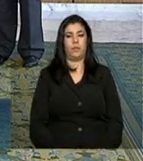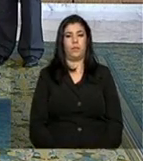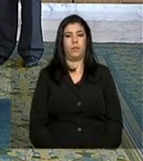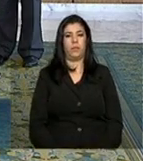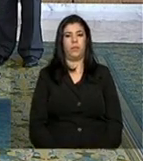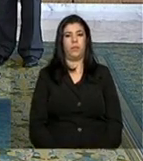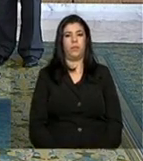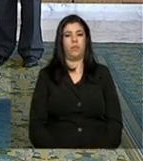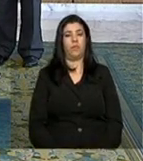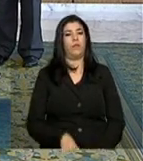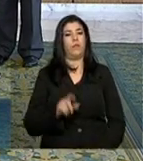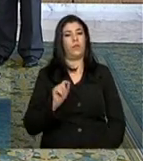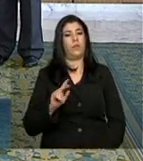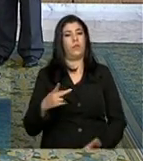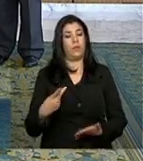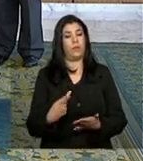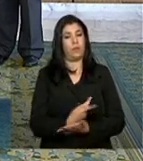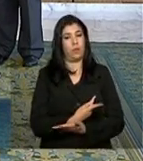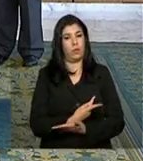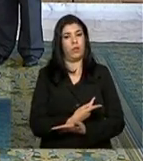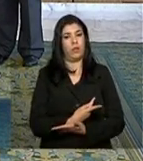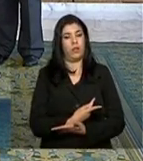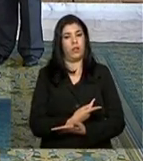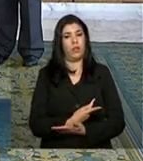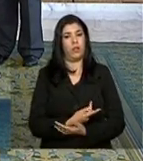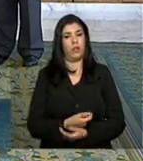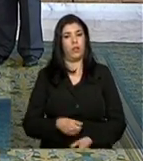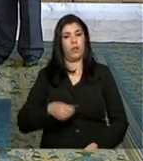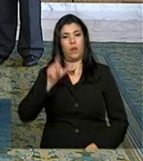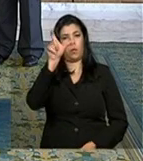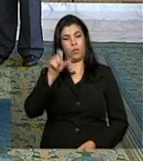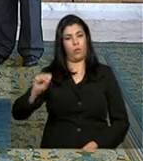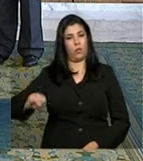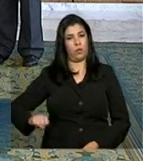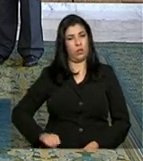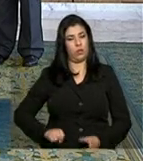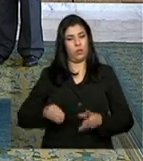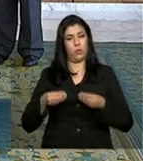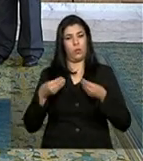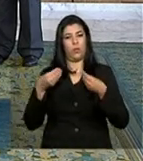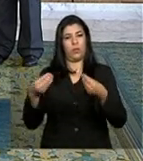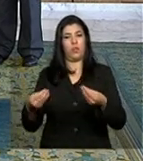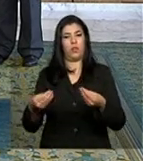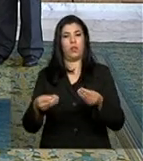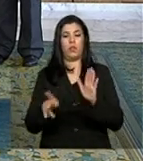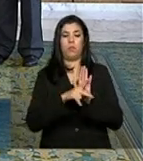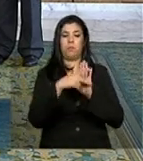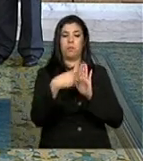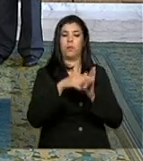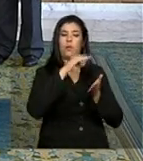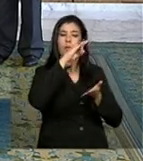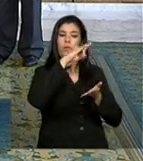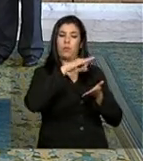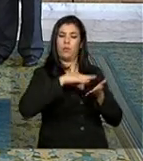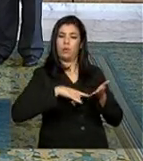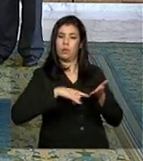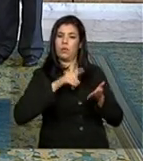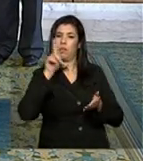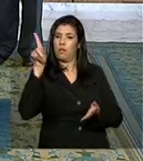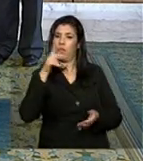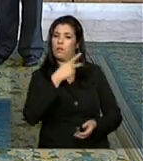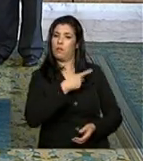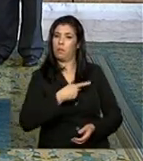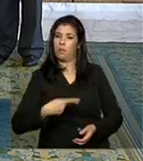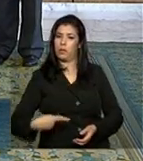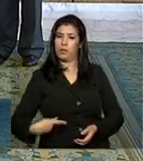Então, nessa solenidade, o embaixador entrega à presidenta Dilma Rousseff a carta assinada pelo presidente